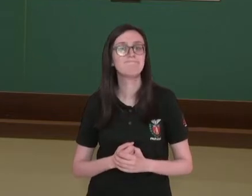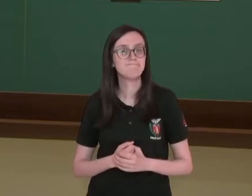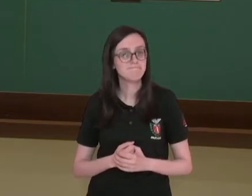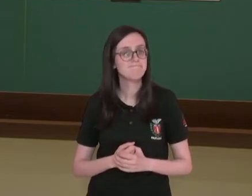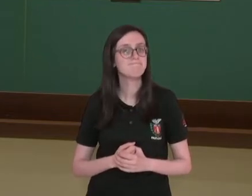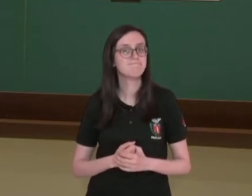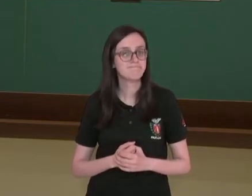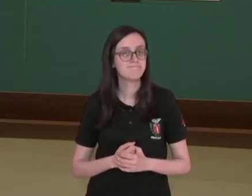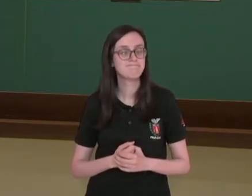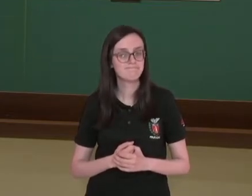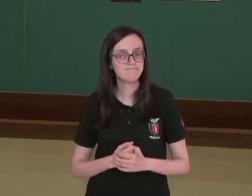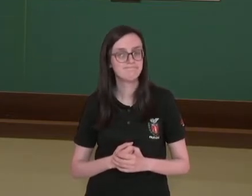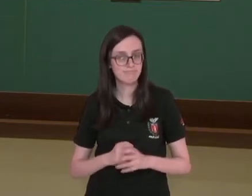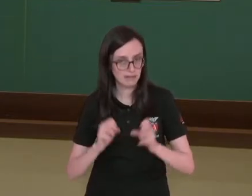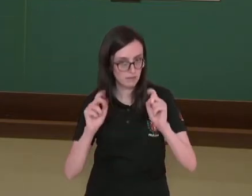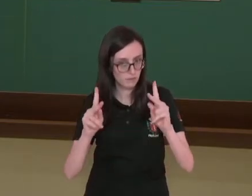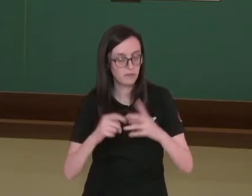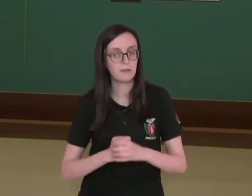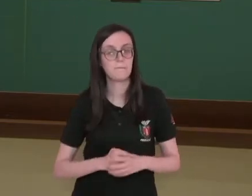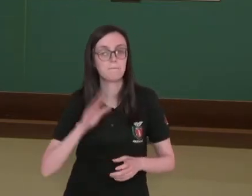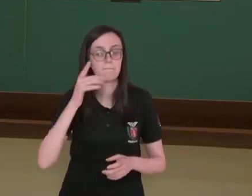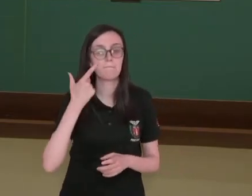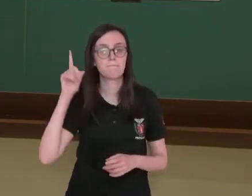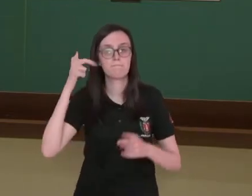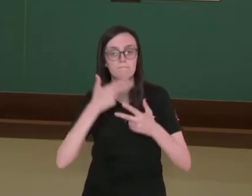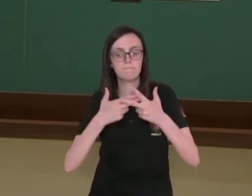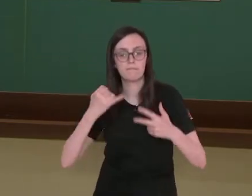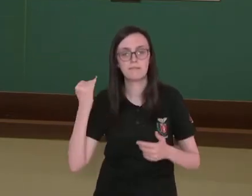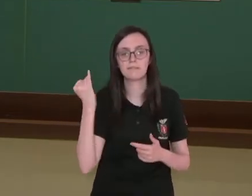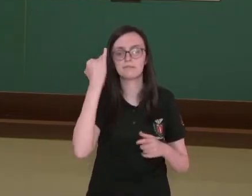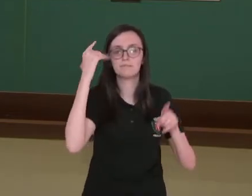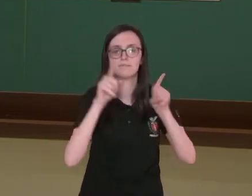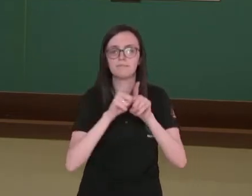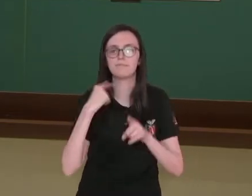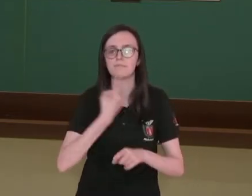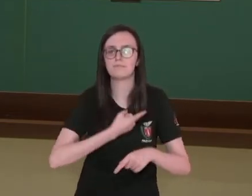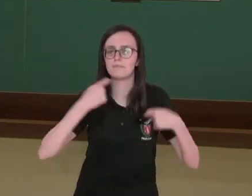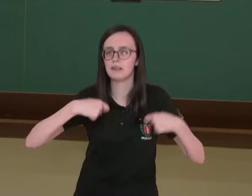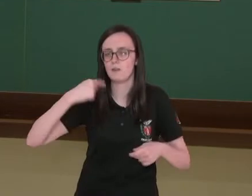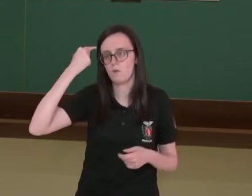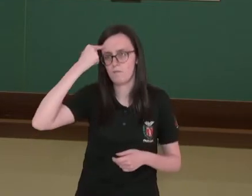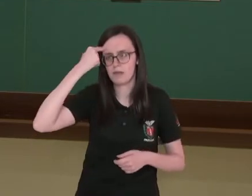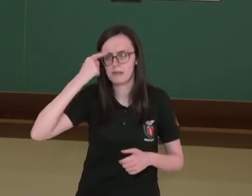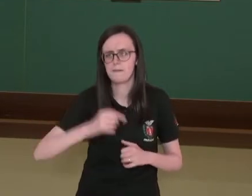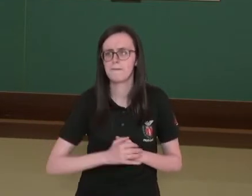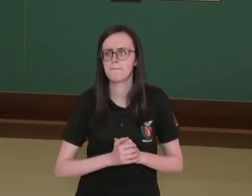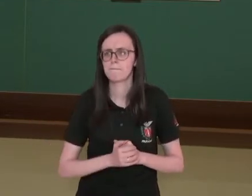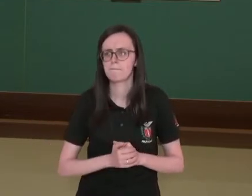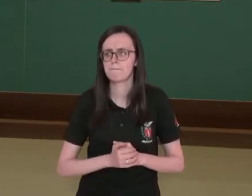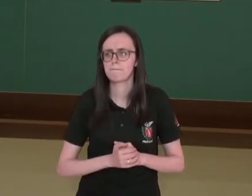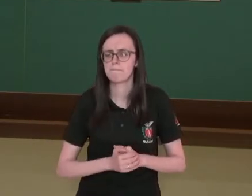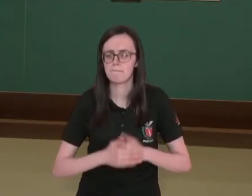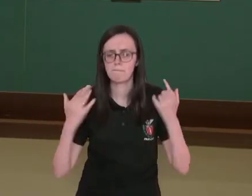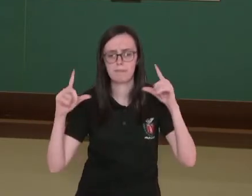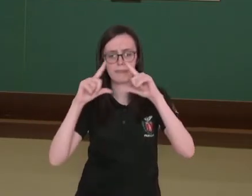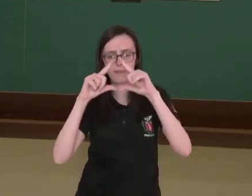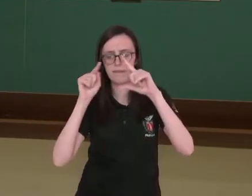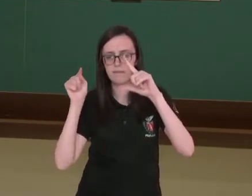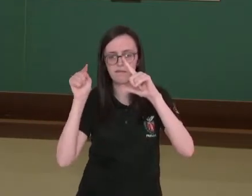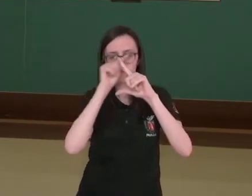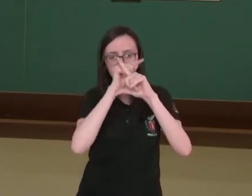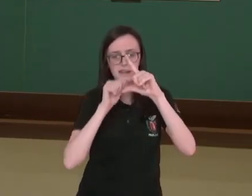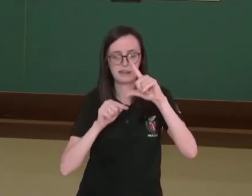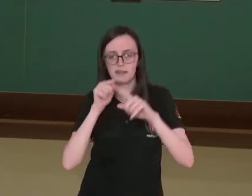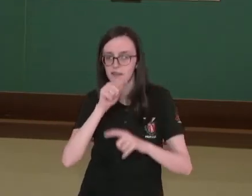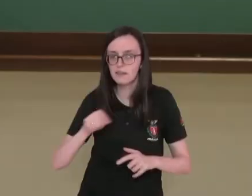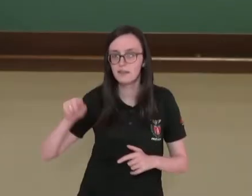gente tem lá o triângulo, tá bom? Outra coisa bem importante que a gente tem que pensar, quando tem esses lados dos triângulos,